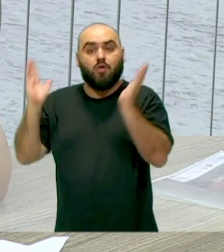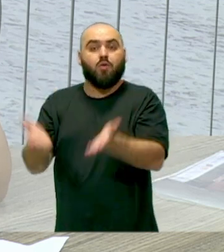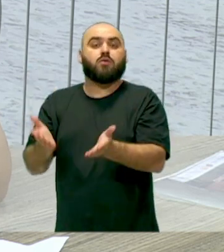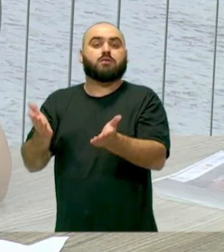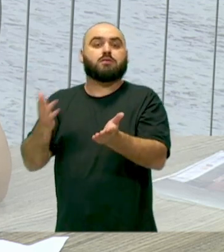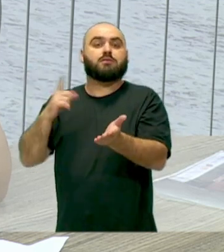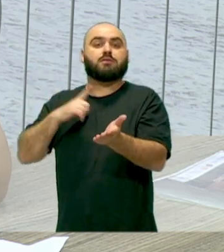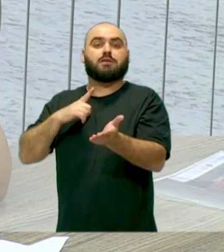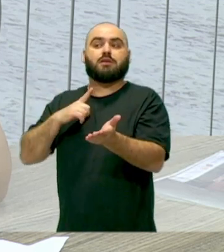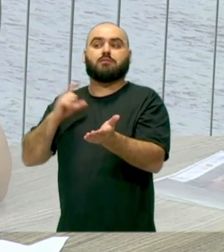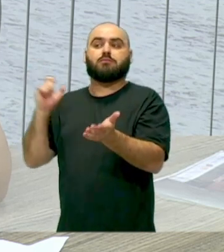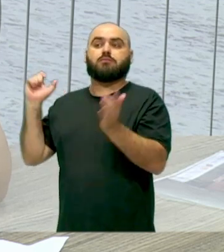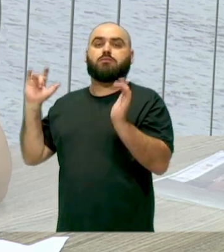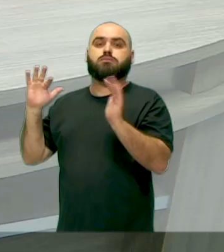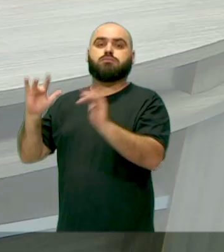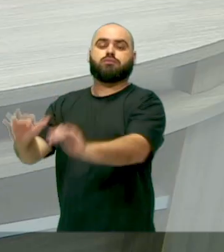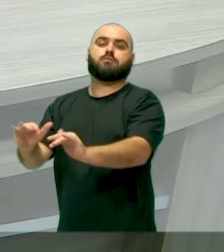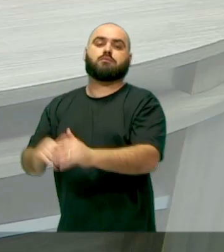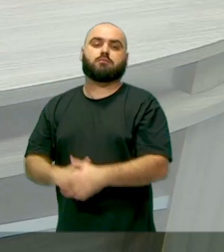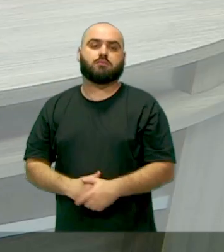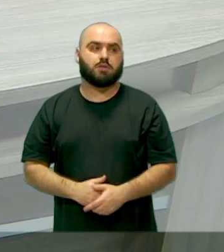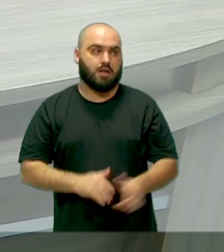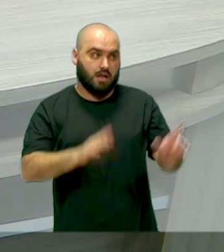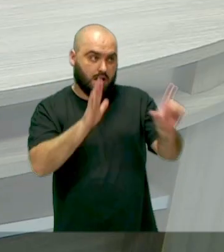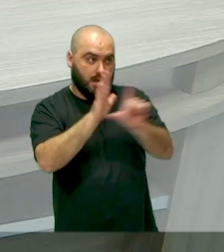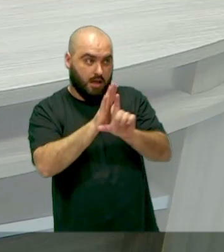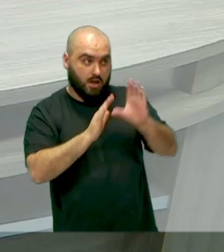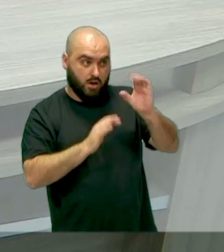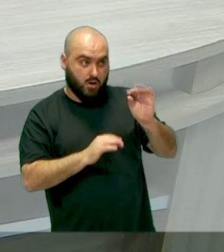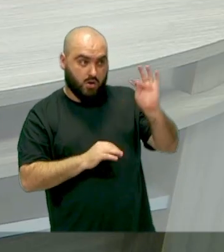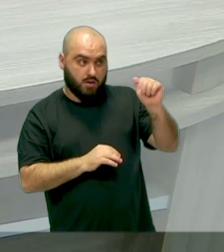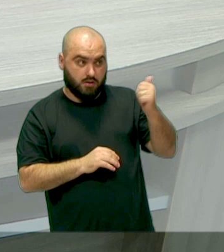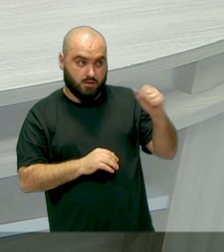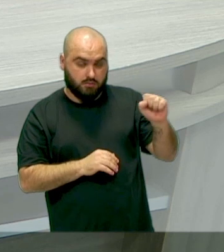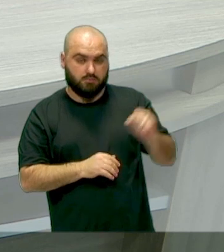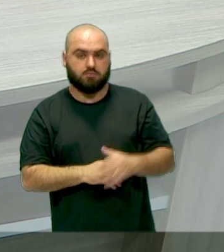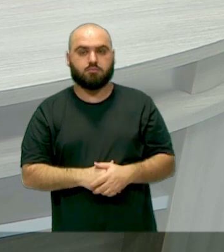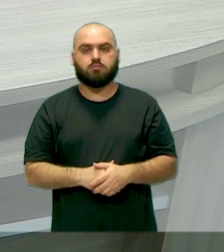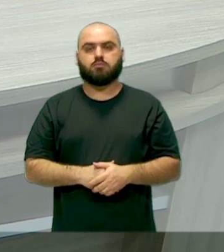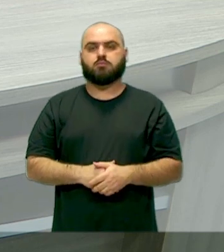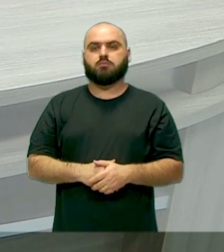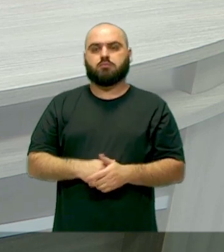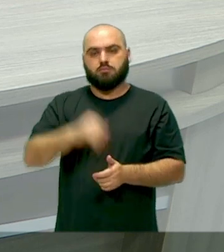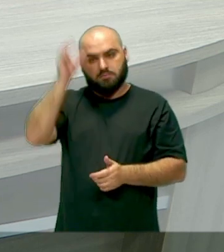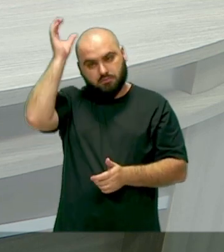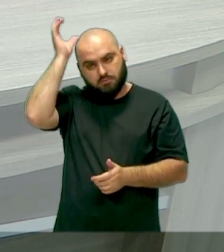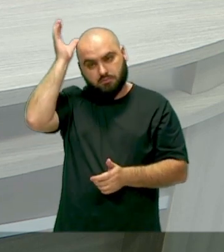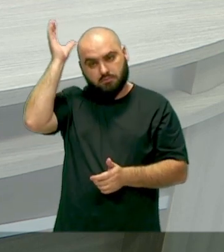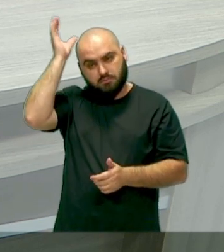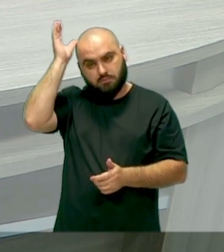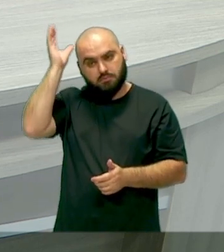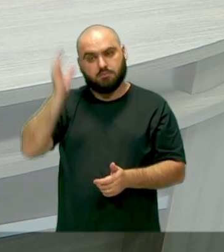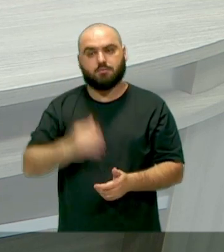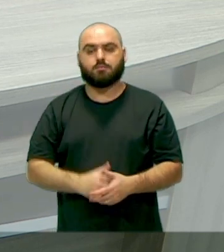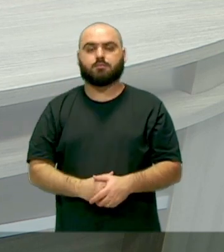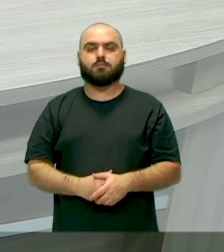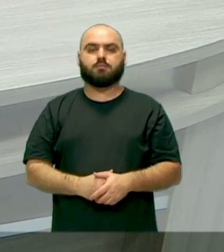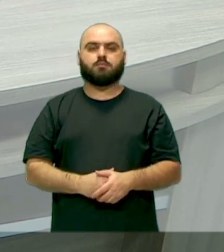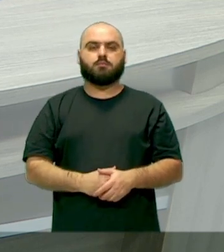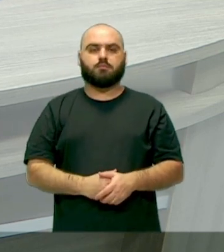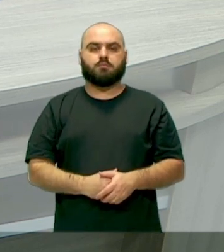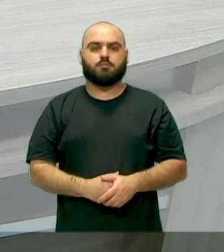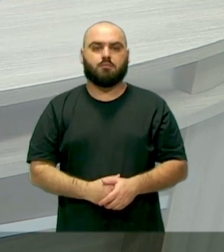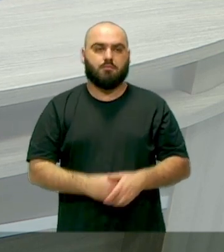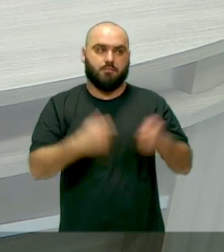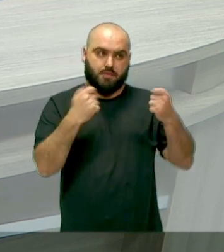ocupando. Graças muito à lei de cotas também, né? Não, isso, né? Sim. Então, vê assim... Acho que a gente